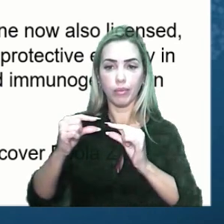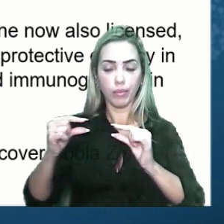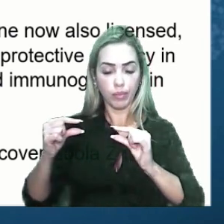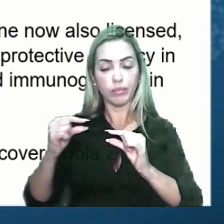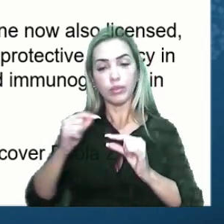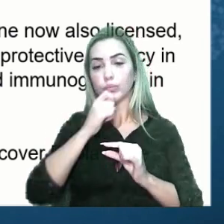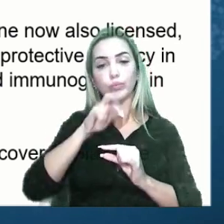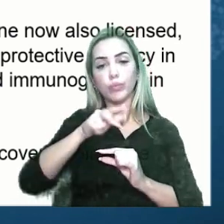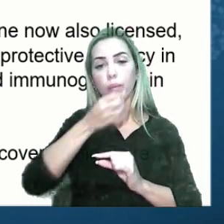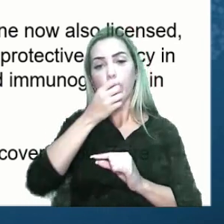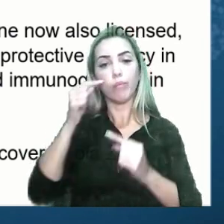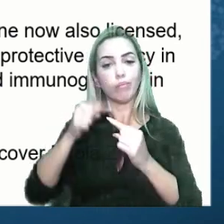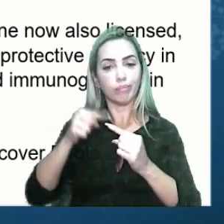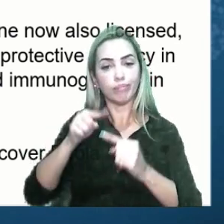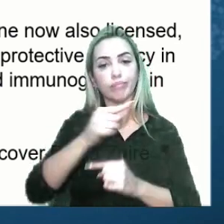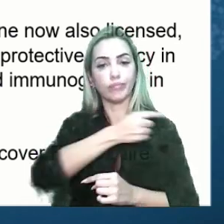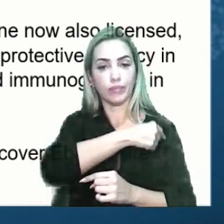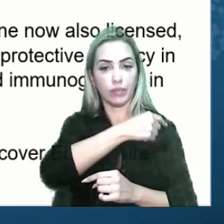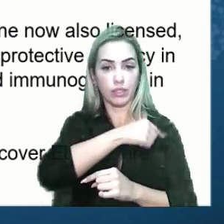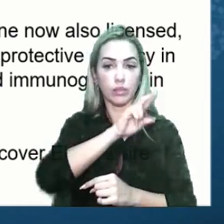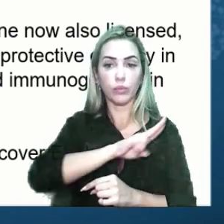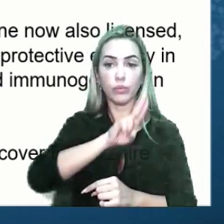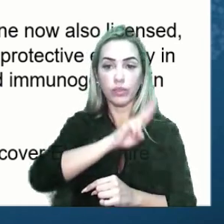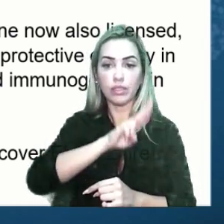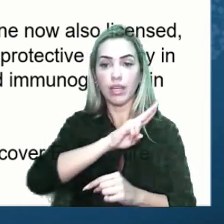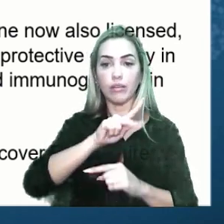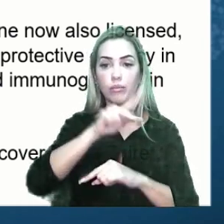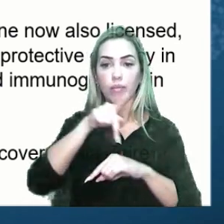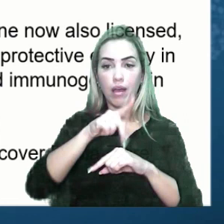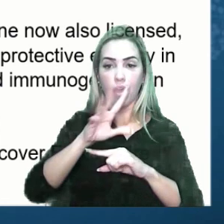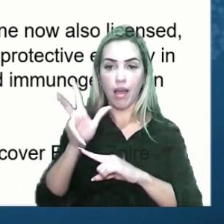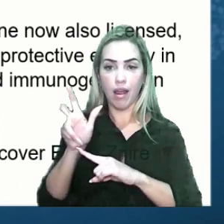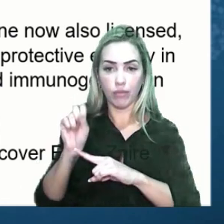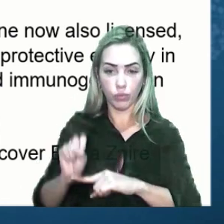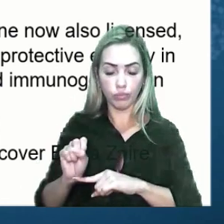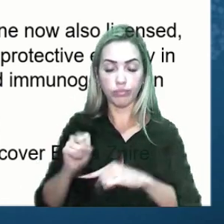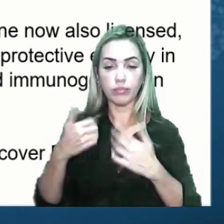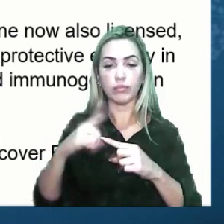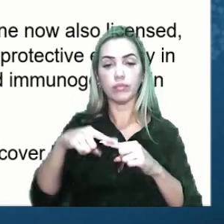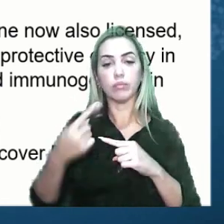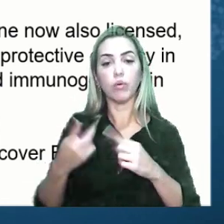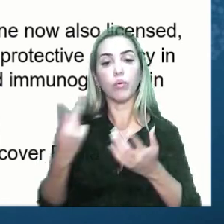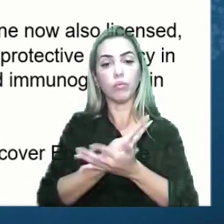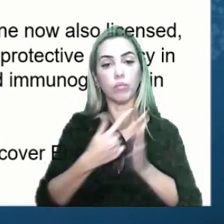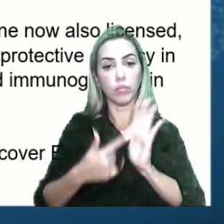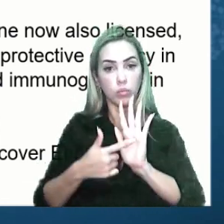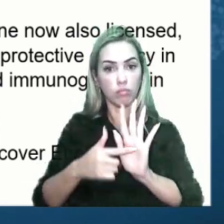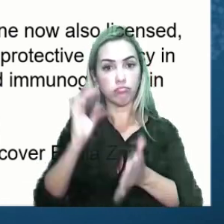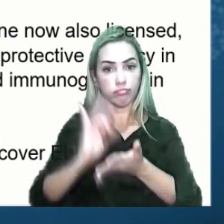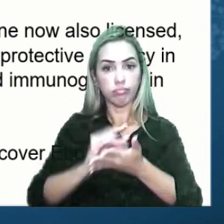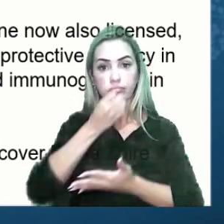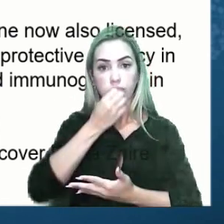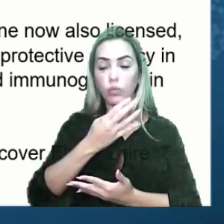não é ideal para uma vacina para ser usada na África do Sul. E também, depois da demonstração da eficácia, não